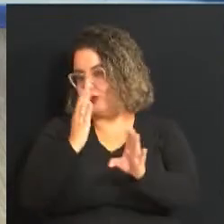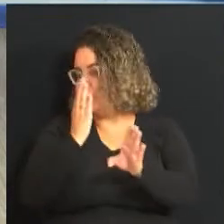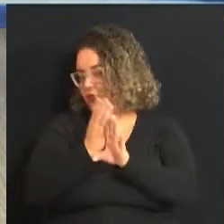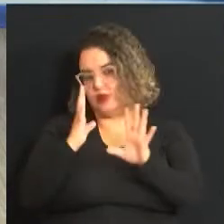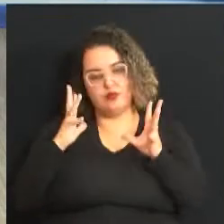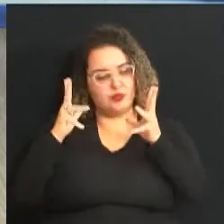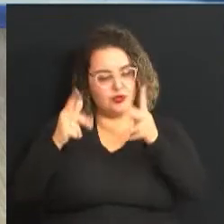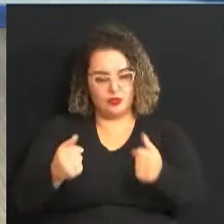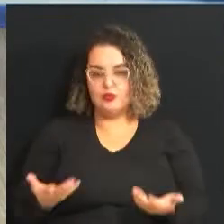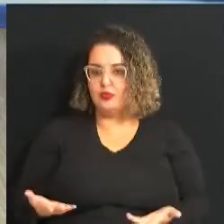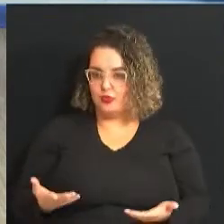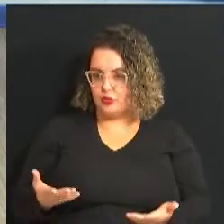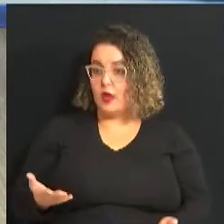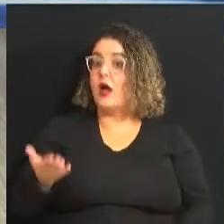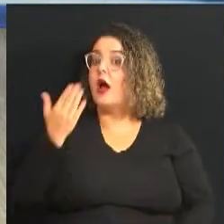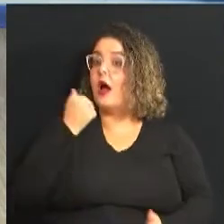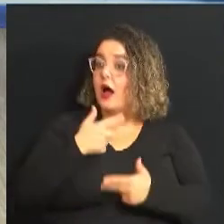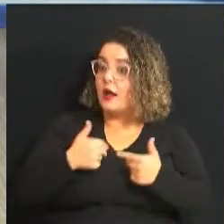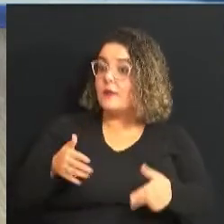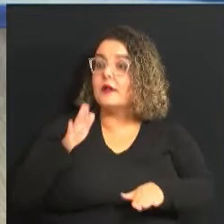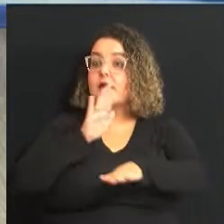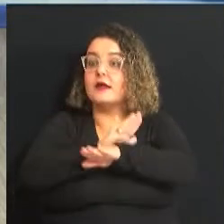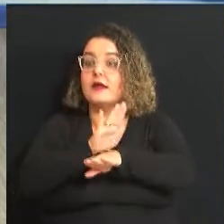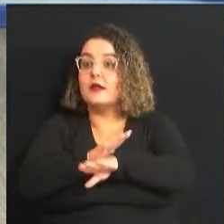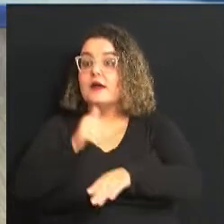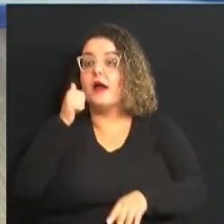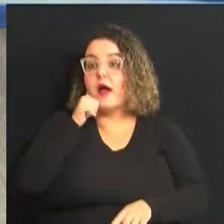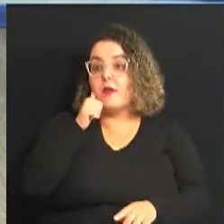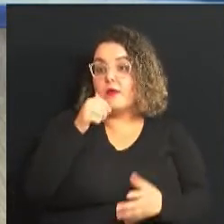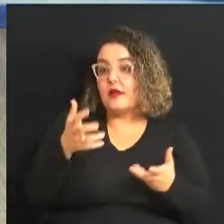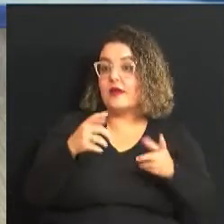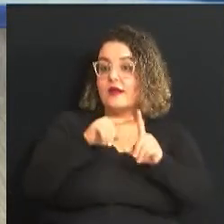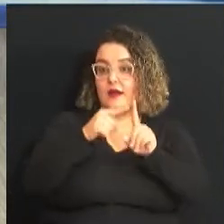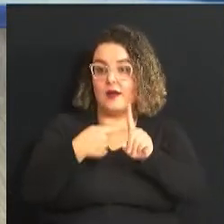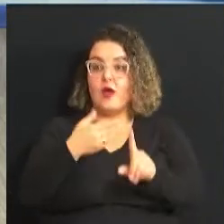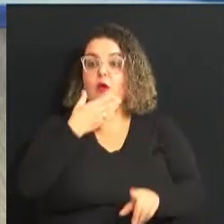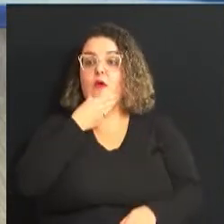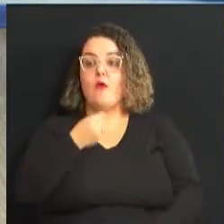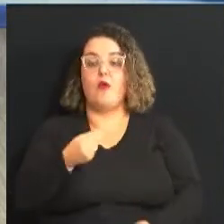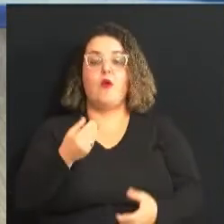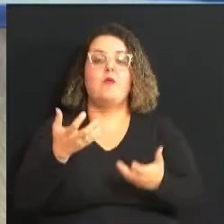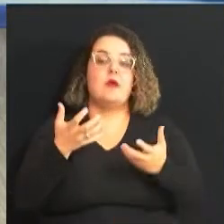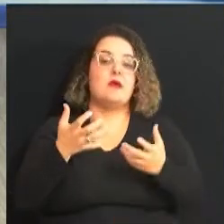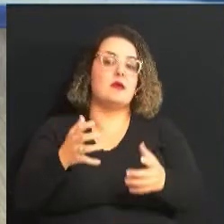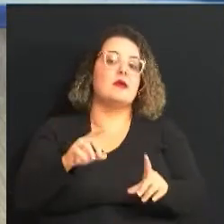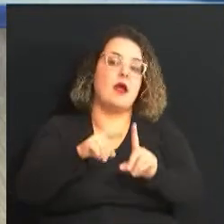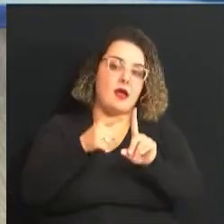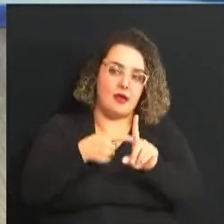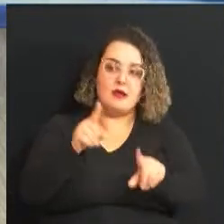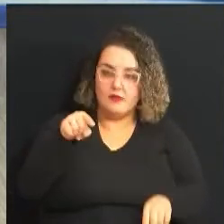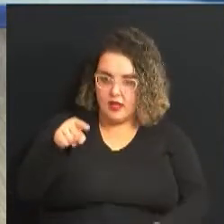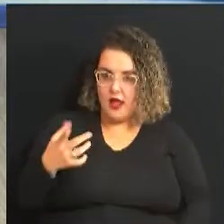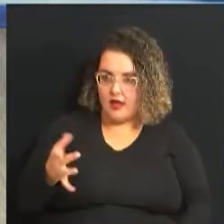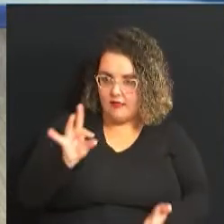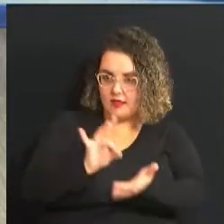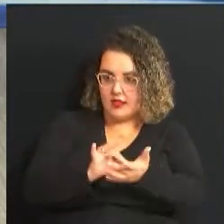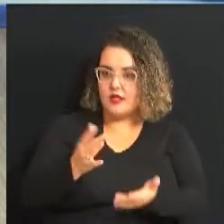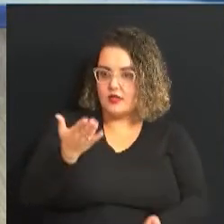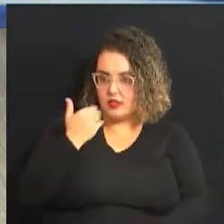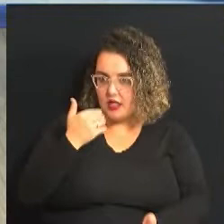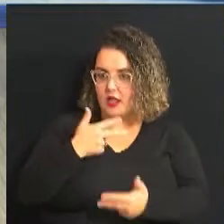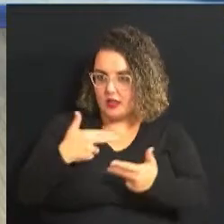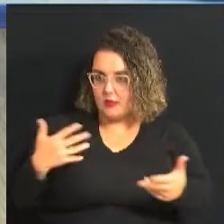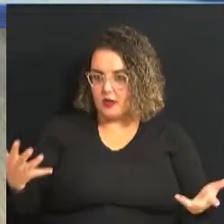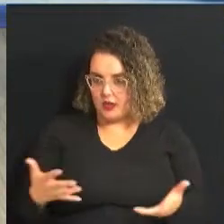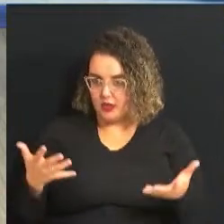alimentação também ajuda, a mulher que quer engravidar, o homem que quer engravidar. Isso é verdade? Tem alimentos que contribuem aí, que